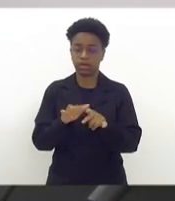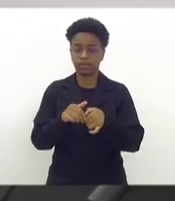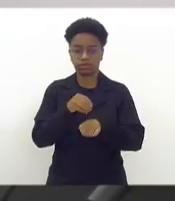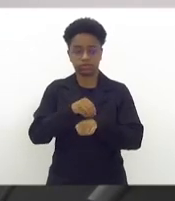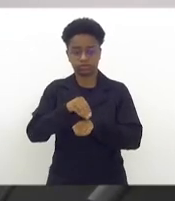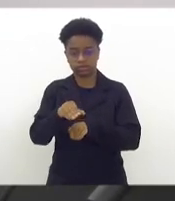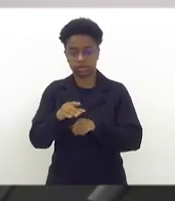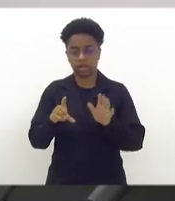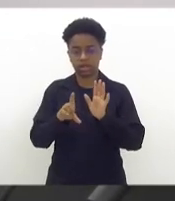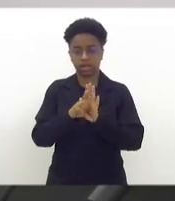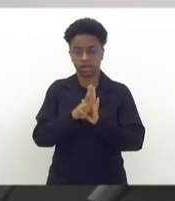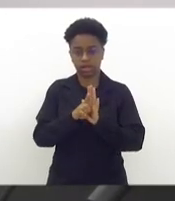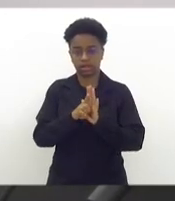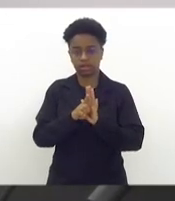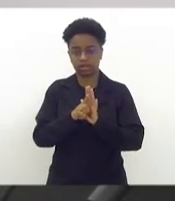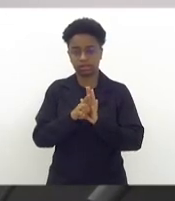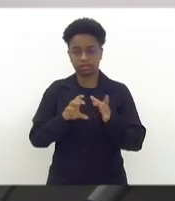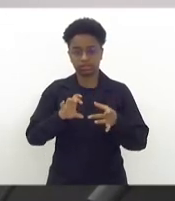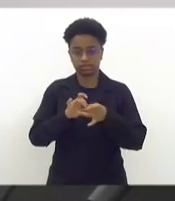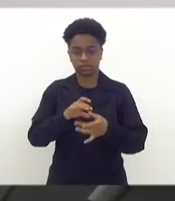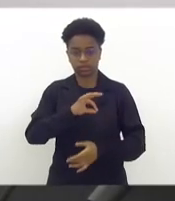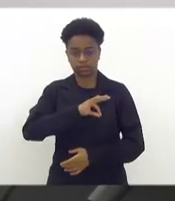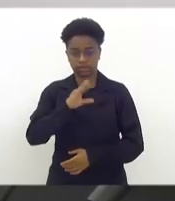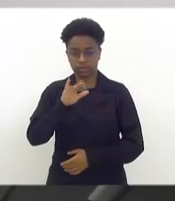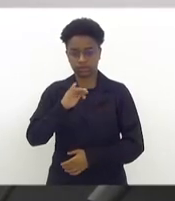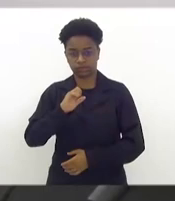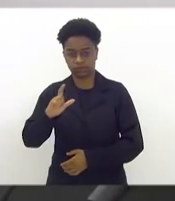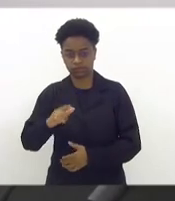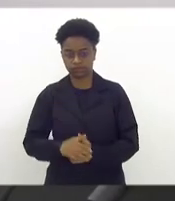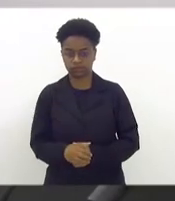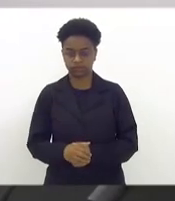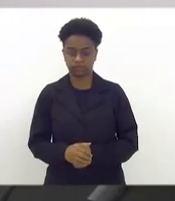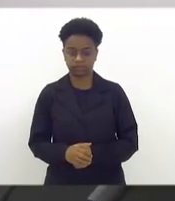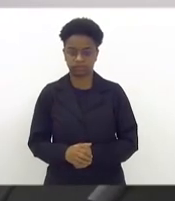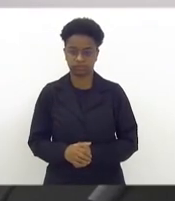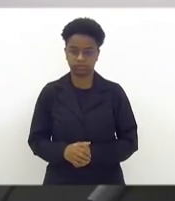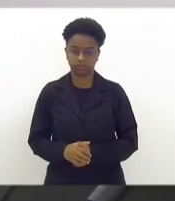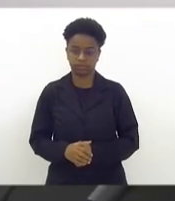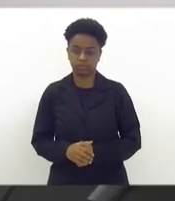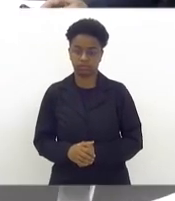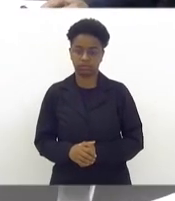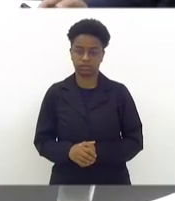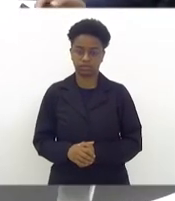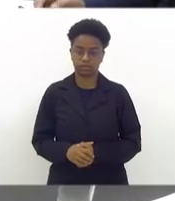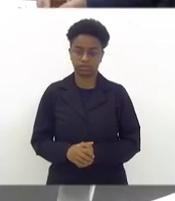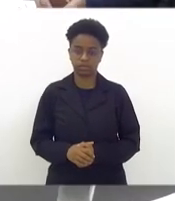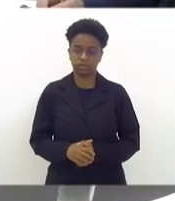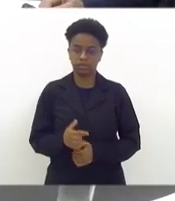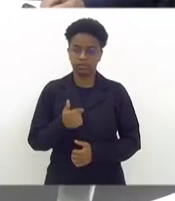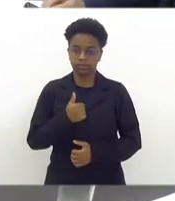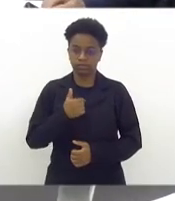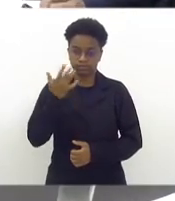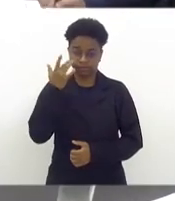mensagem na própria lei orgânica da Polícia Civil. Presidente, eu considero o